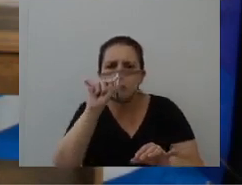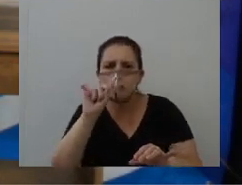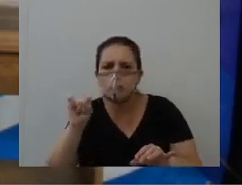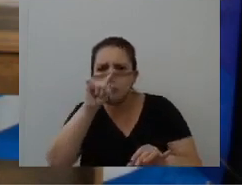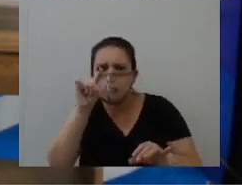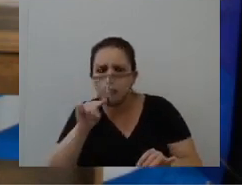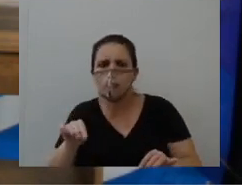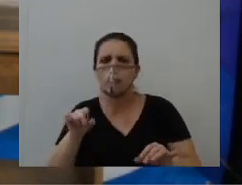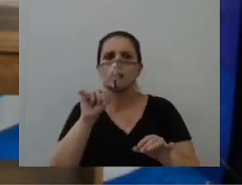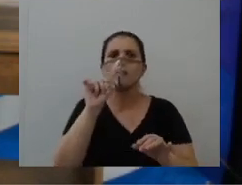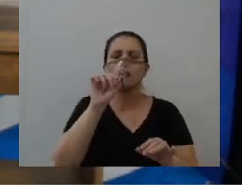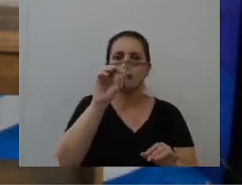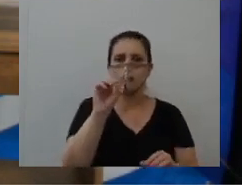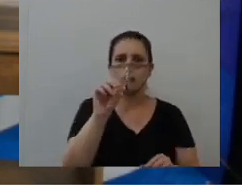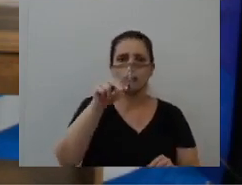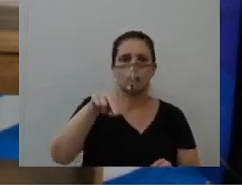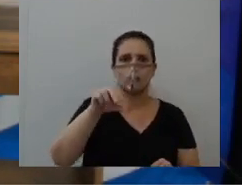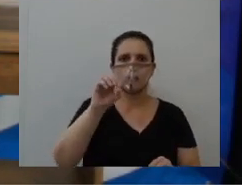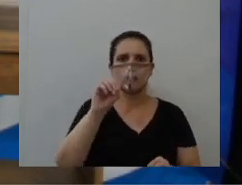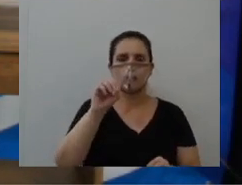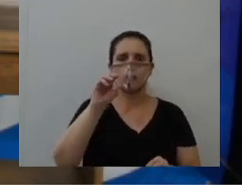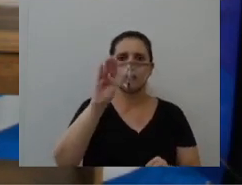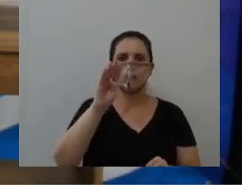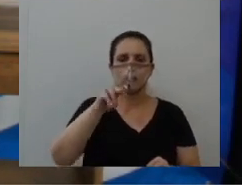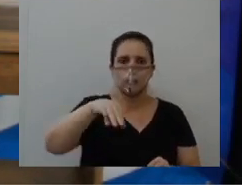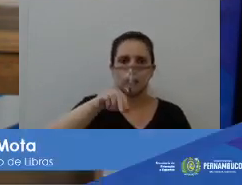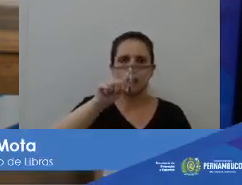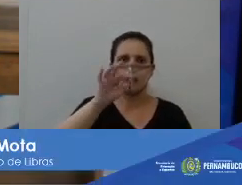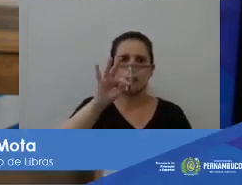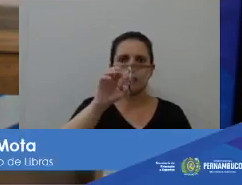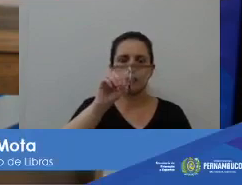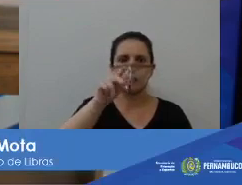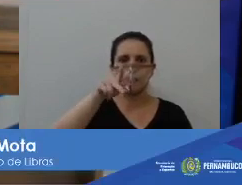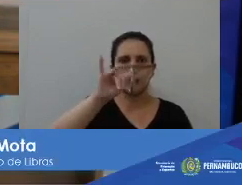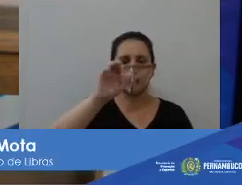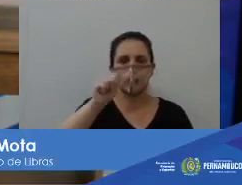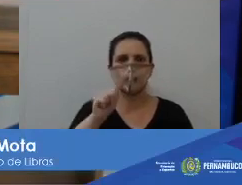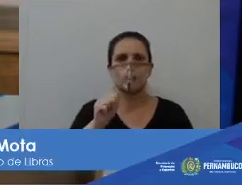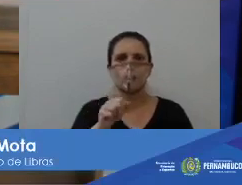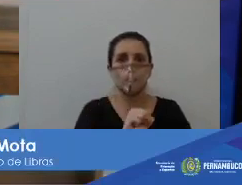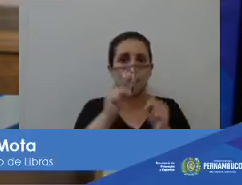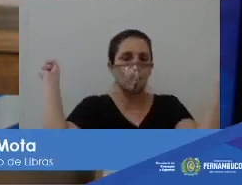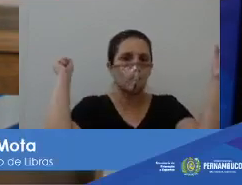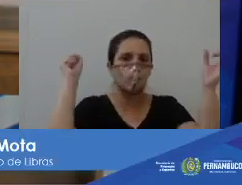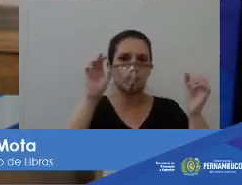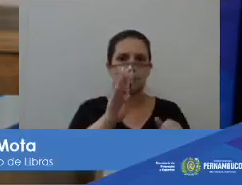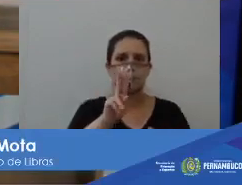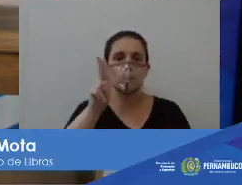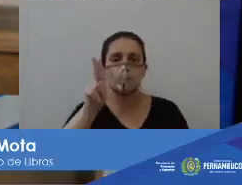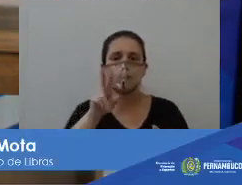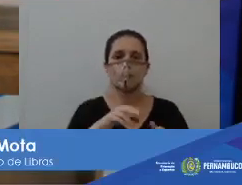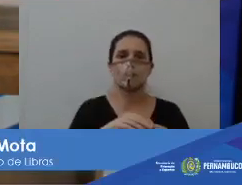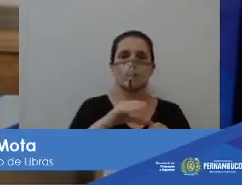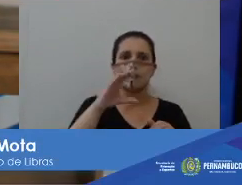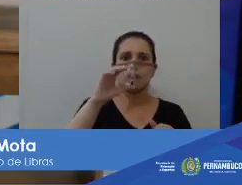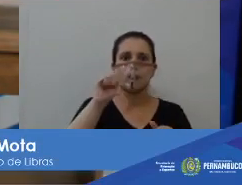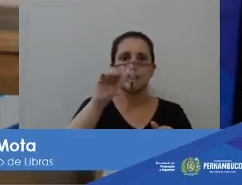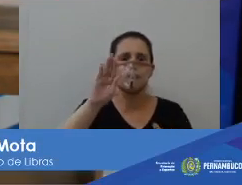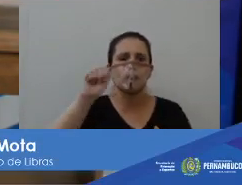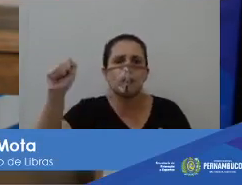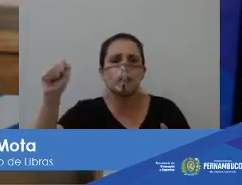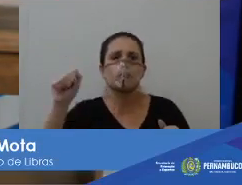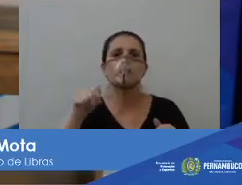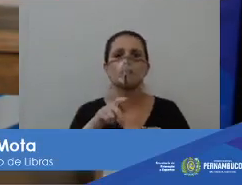as onomatopeias, os efeitos de sentido. Ó. Cabam, bum, ha, ha, ha, ha. Isso é típico das histórias